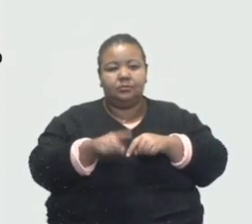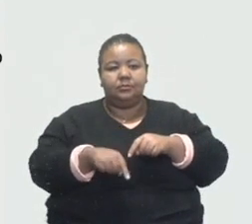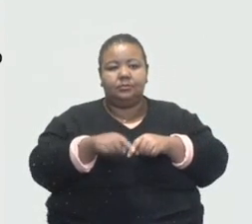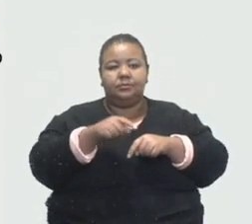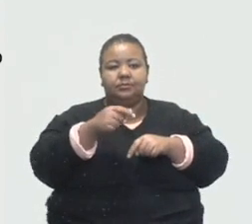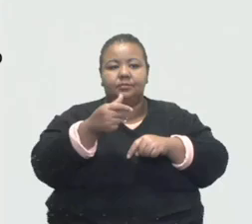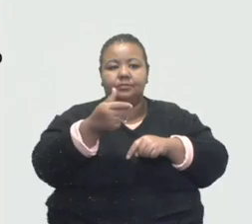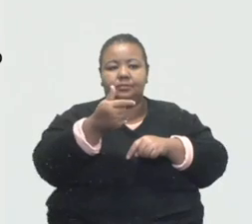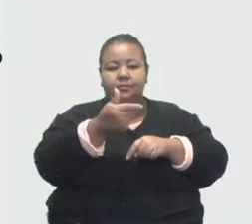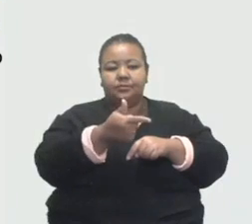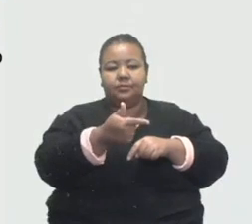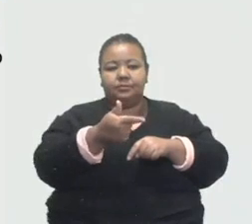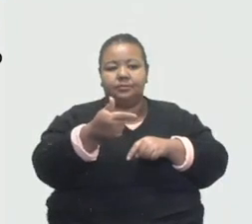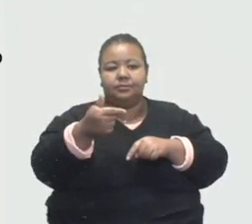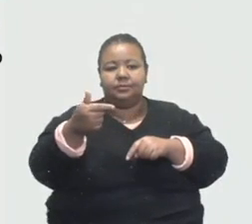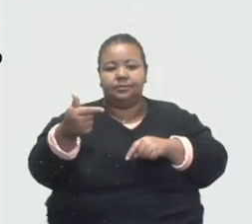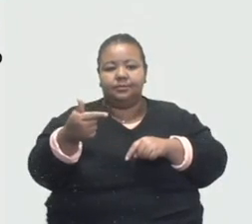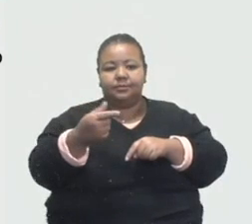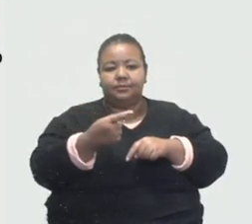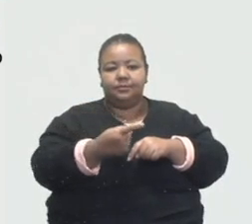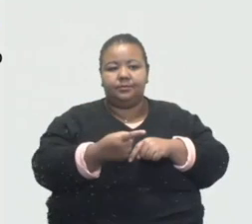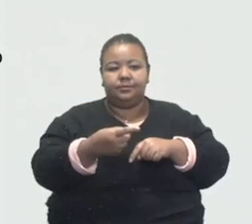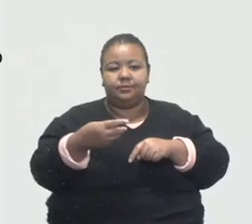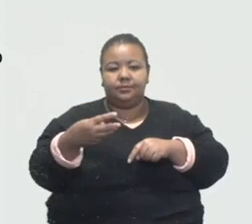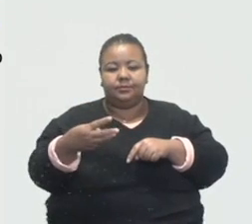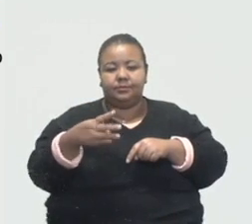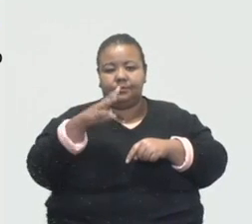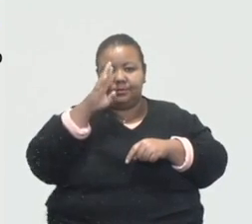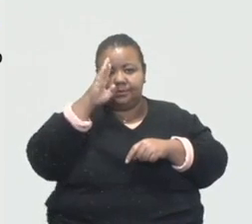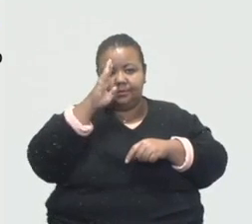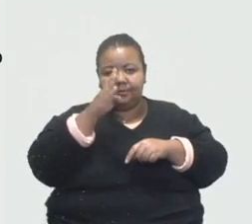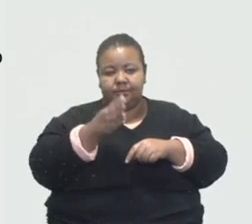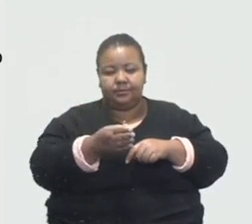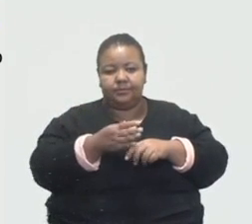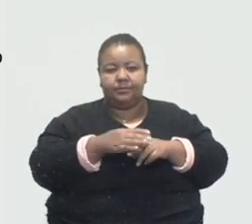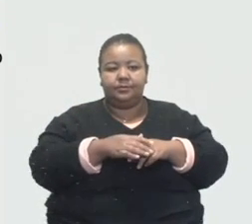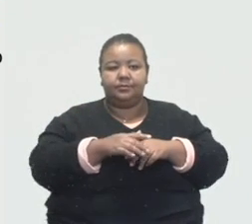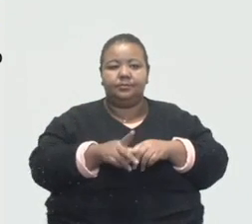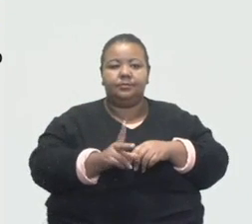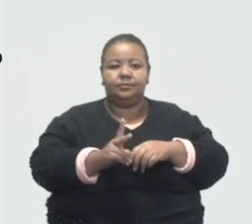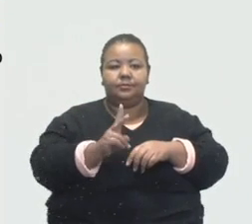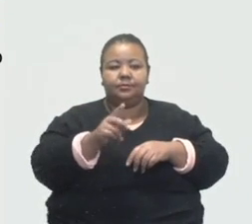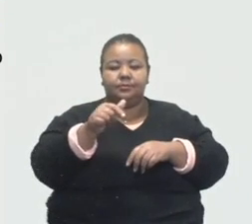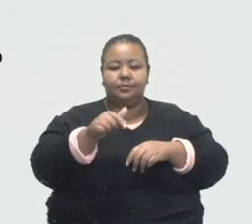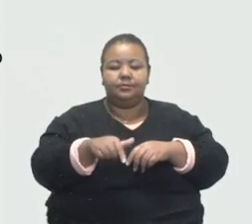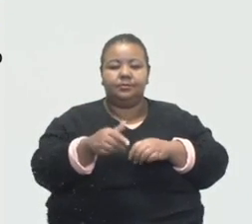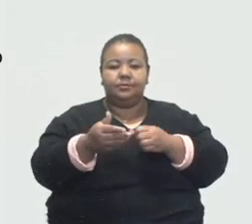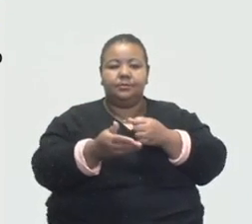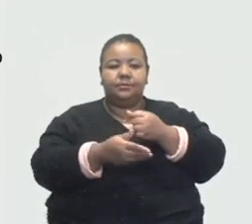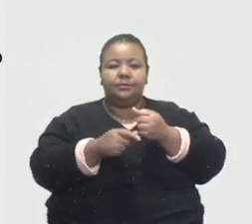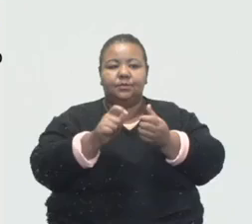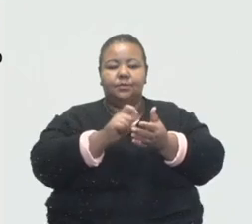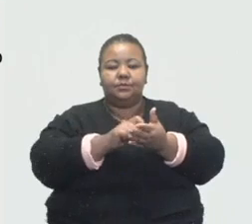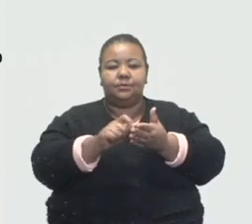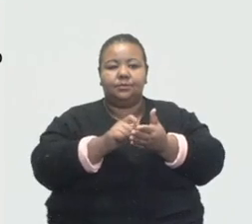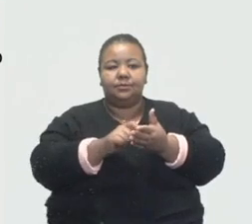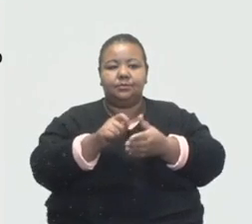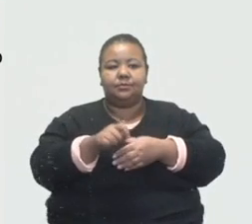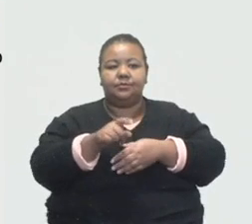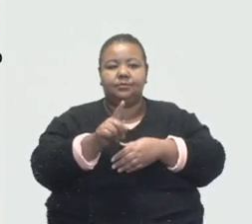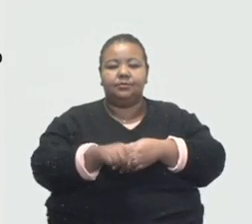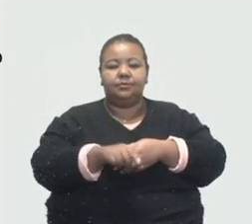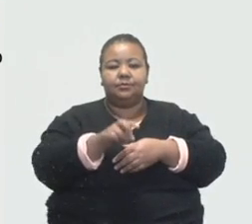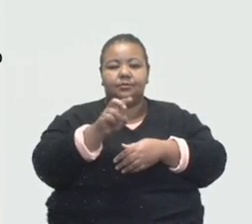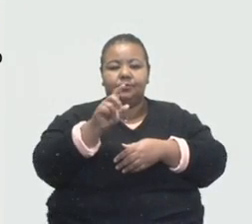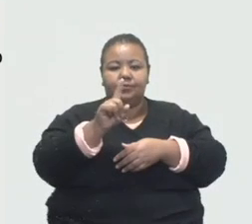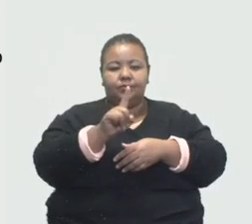base canônica, então eu escrevo direto. Então, a gente vai pegar aqui sempre, quando a gente está escrevendo, o vetor 1